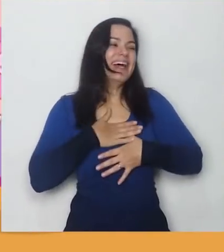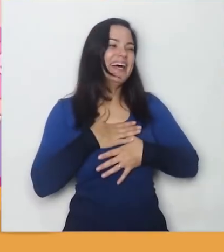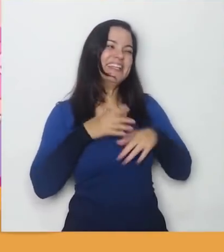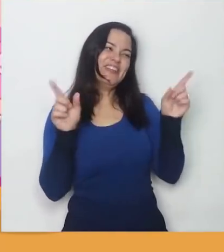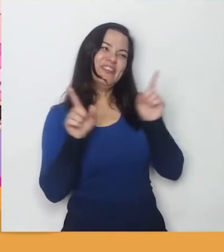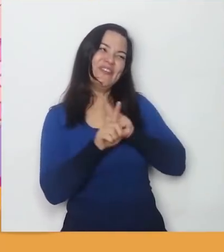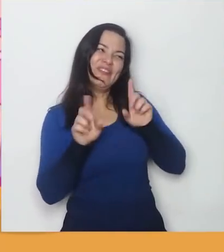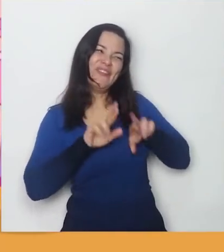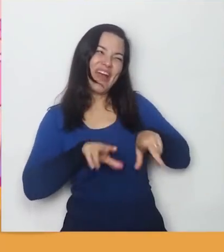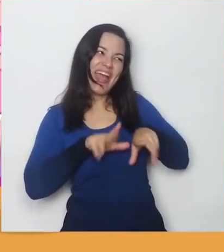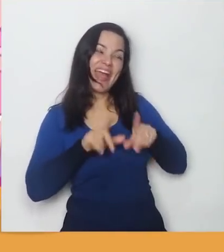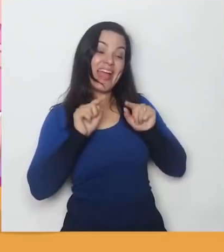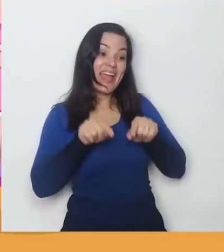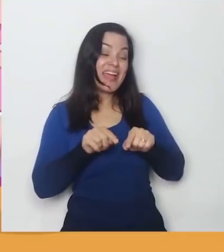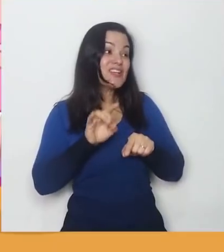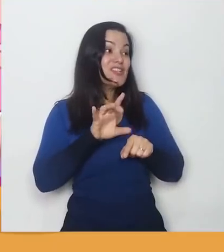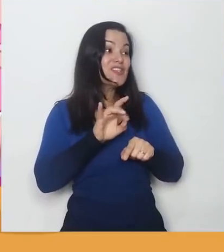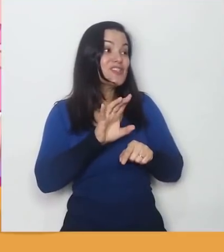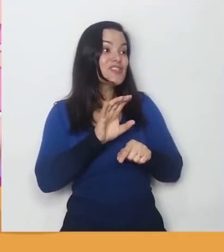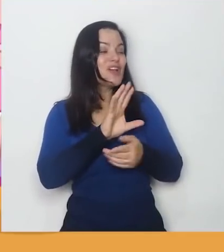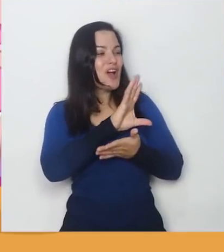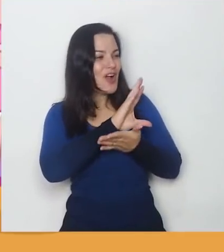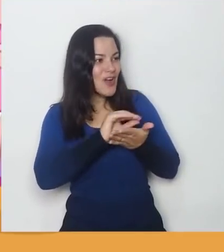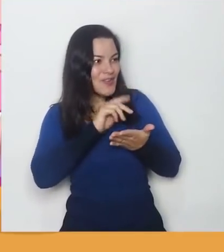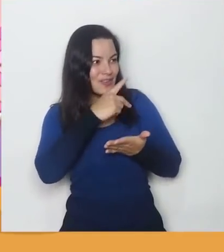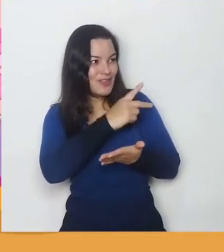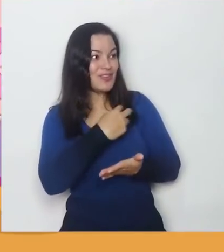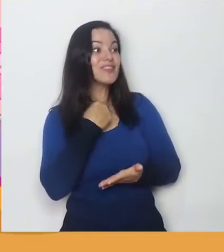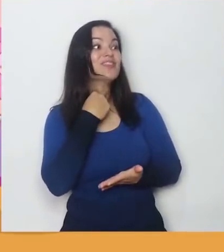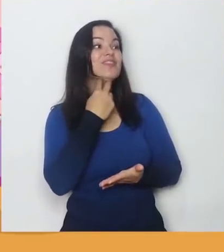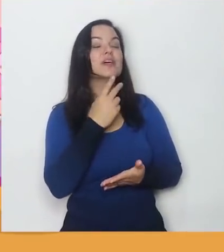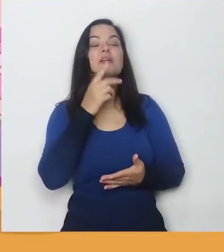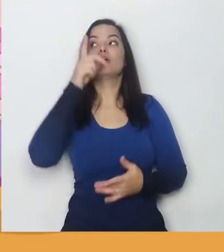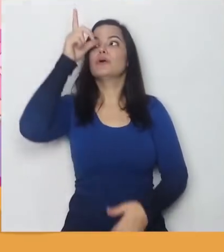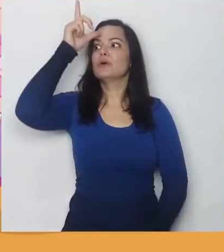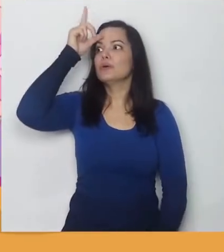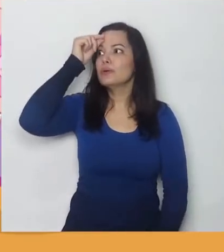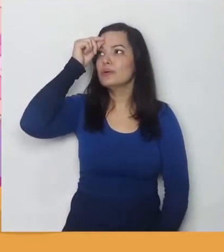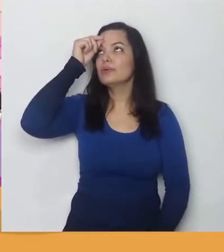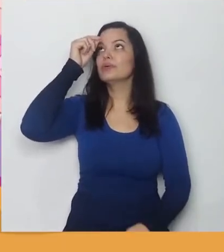Não, é só o seu gravador. Ufa, ainda